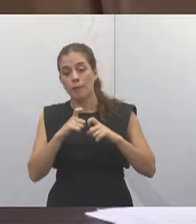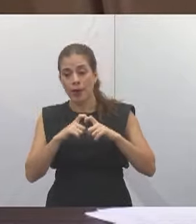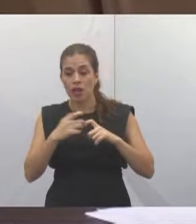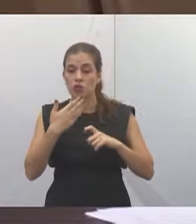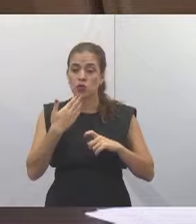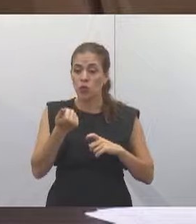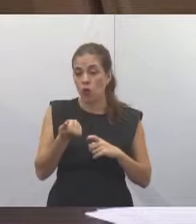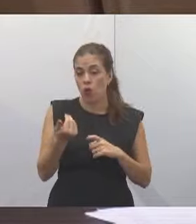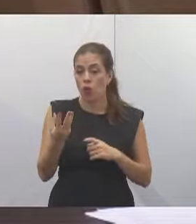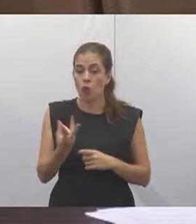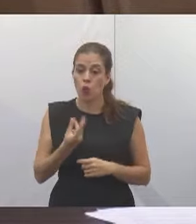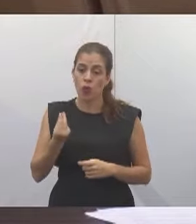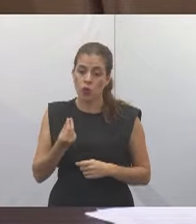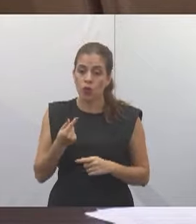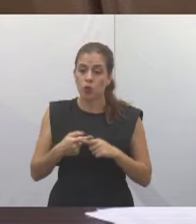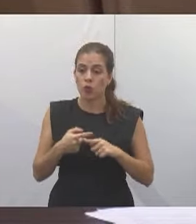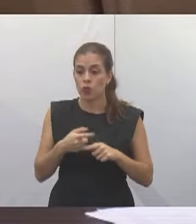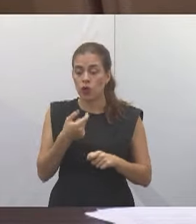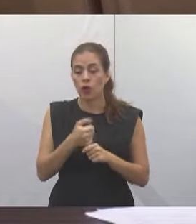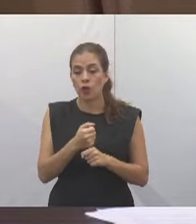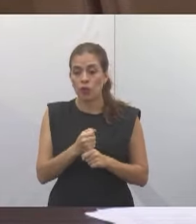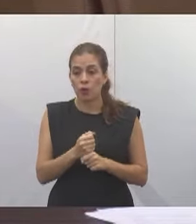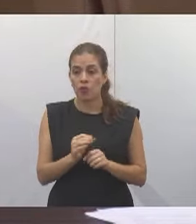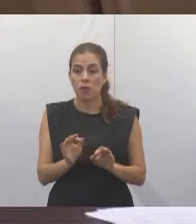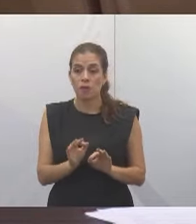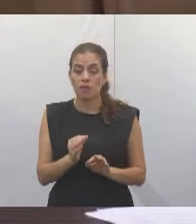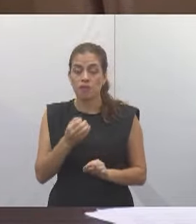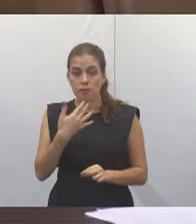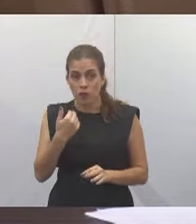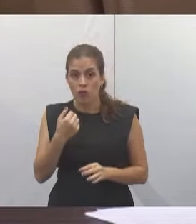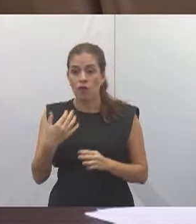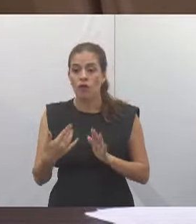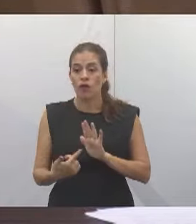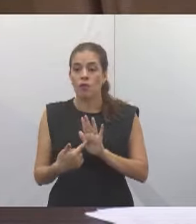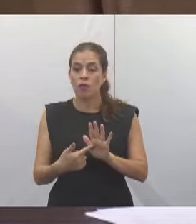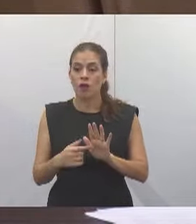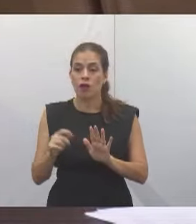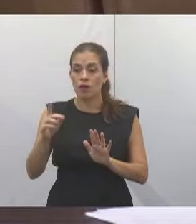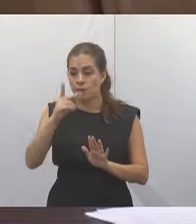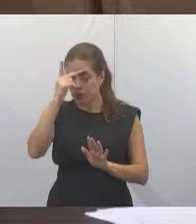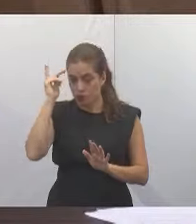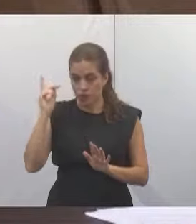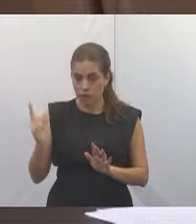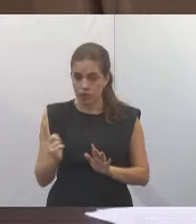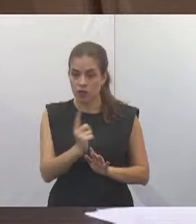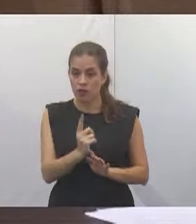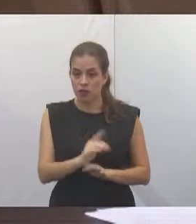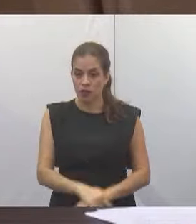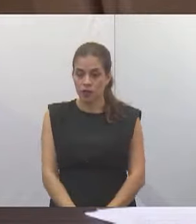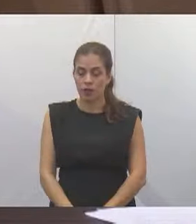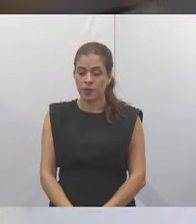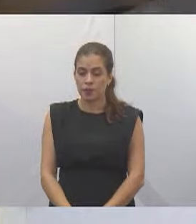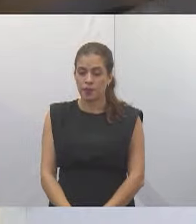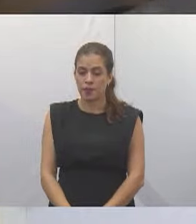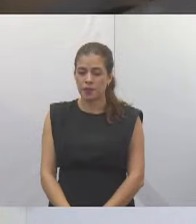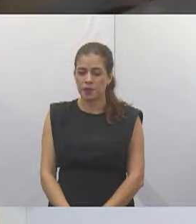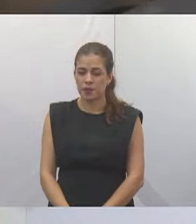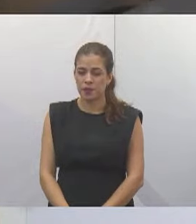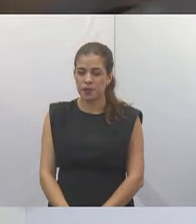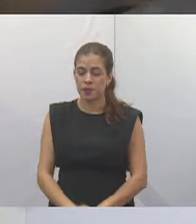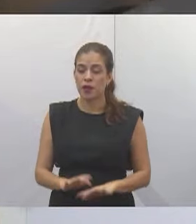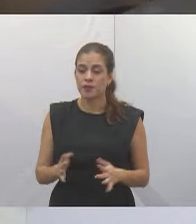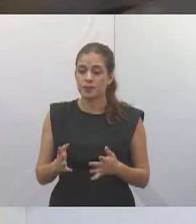Que uma obra bem feita, arrumada, dá mais qualidade de vida para quem está indo lá. Pode me informar se isso vai acontecer? Sim.